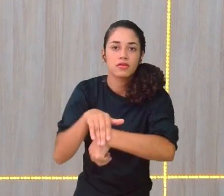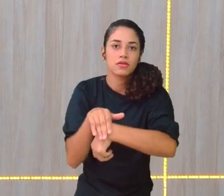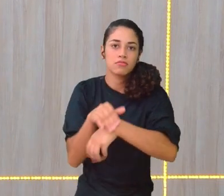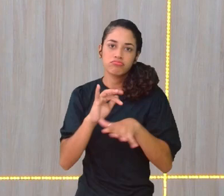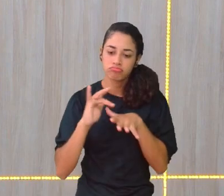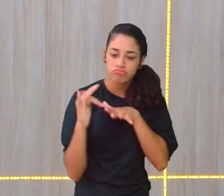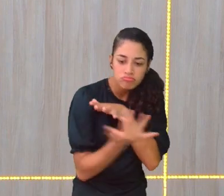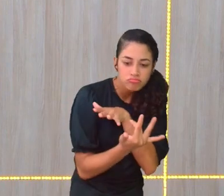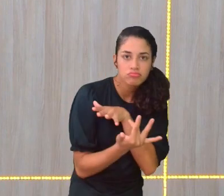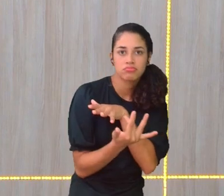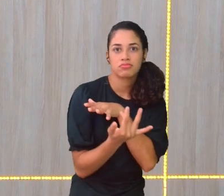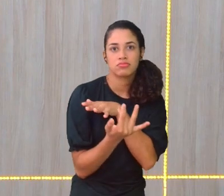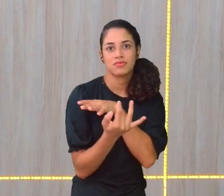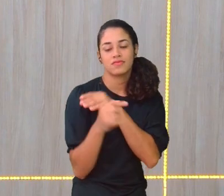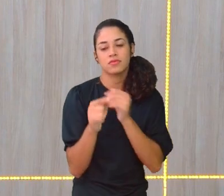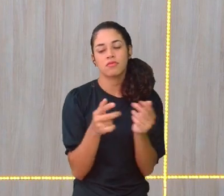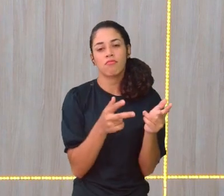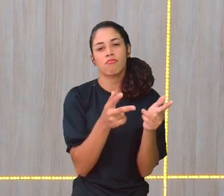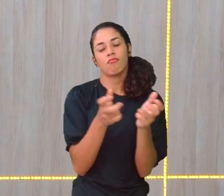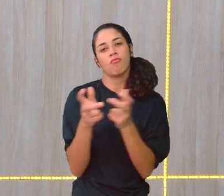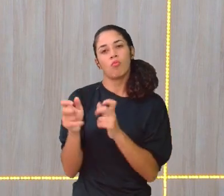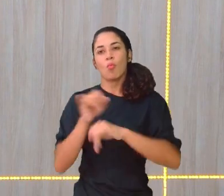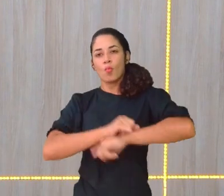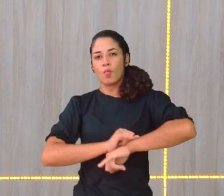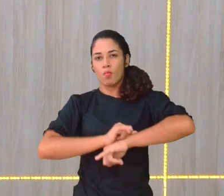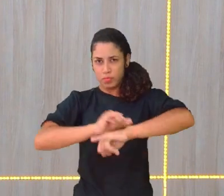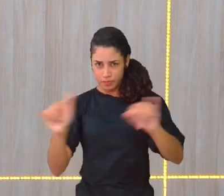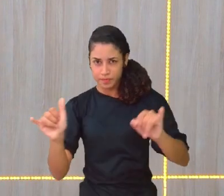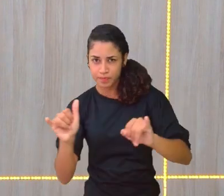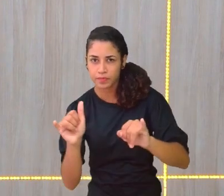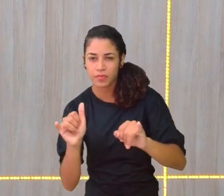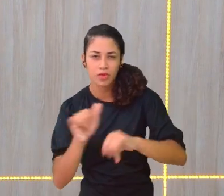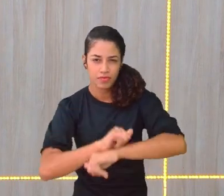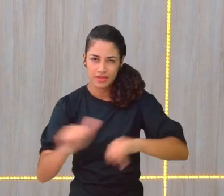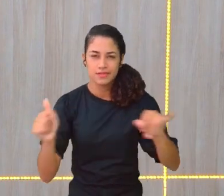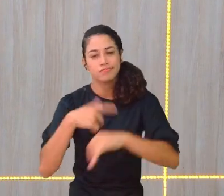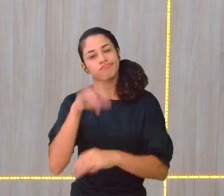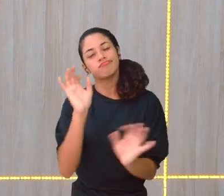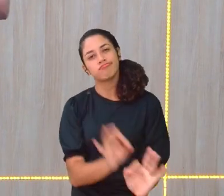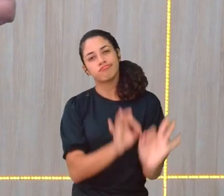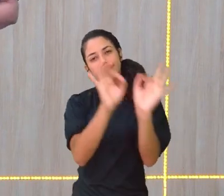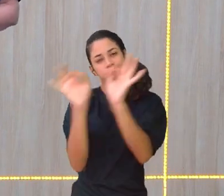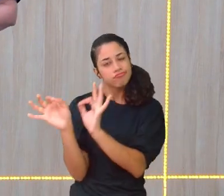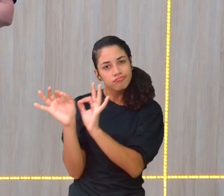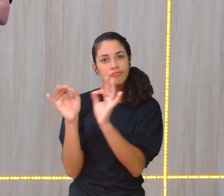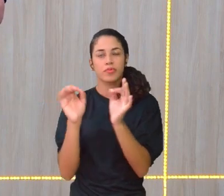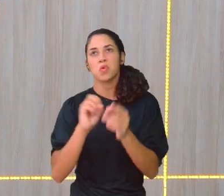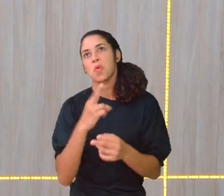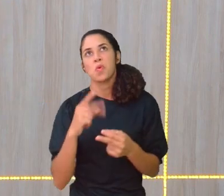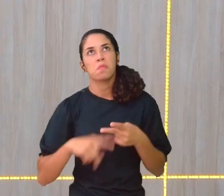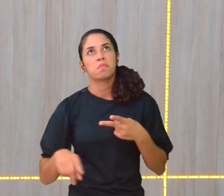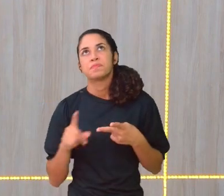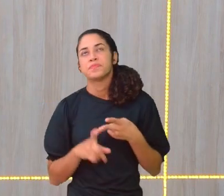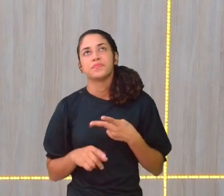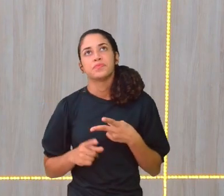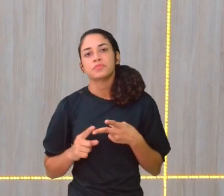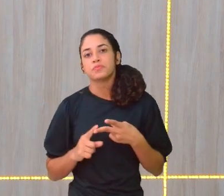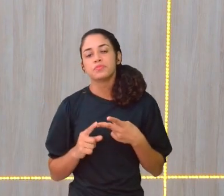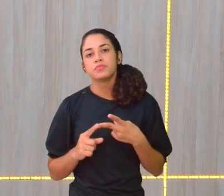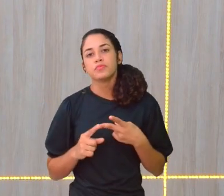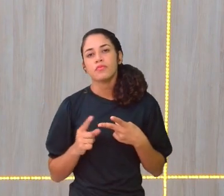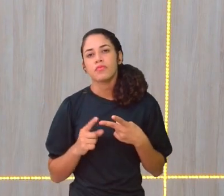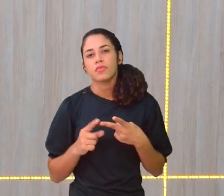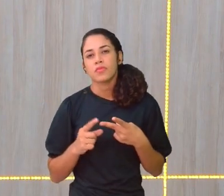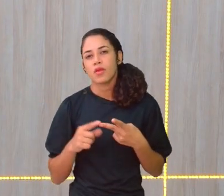língua padrão quando vocês leem uma notícia. Vocês vivenciam a língua padrão quando escutam